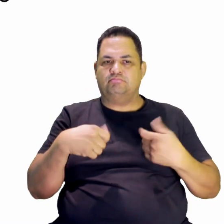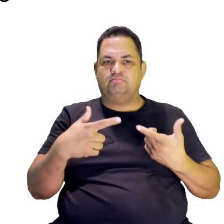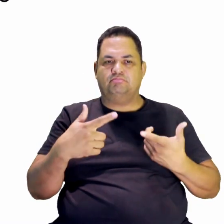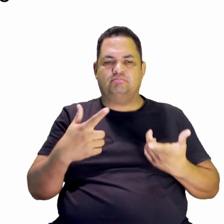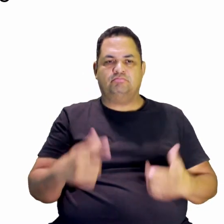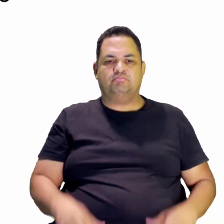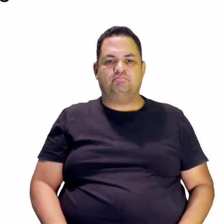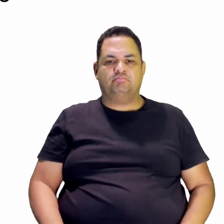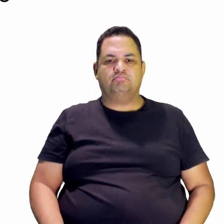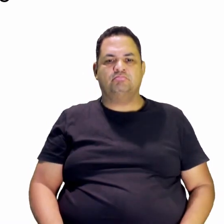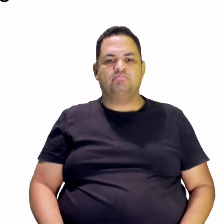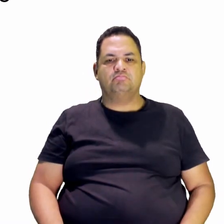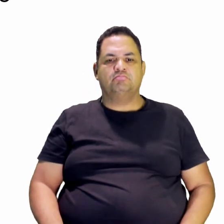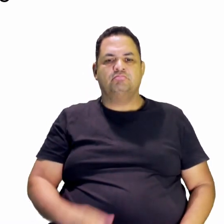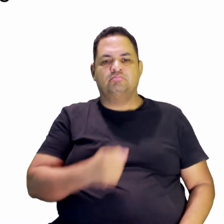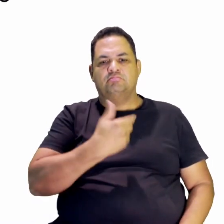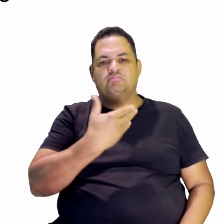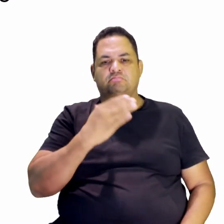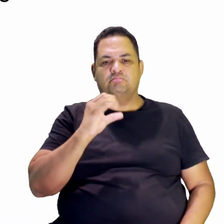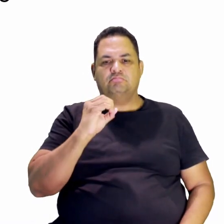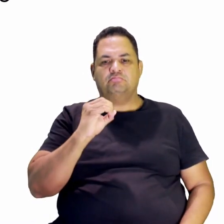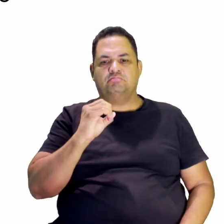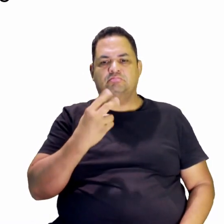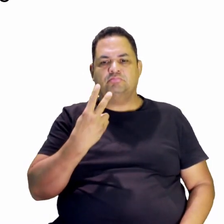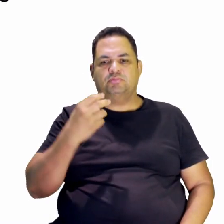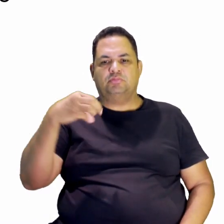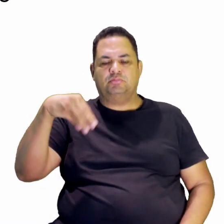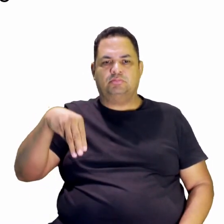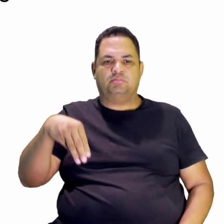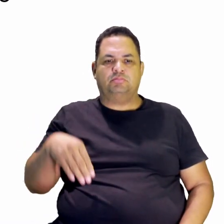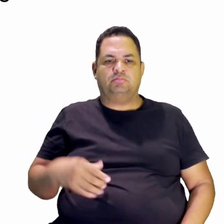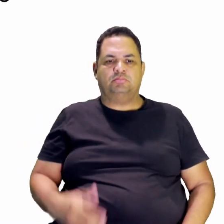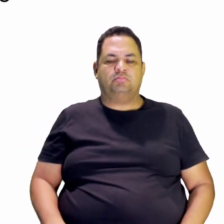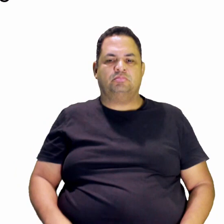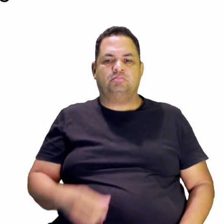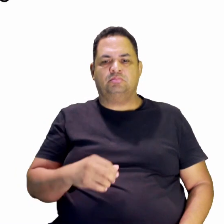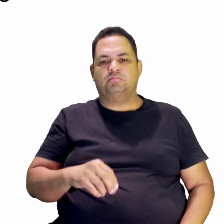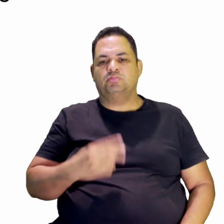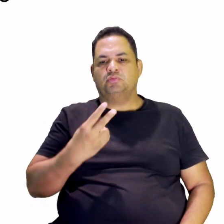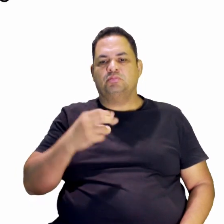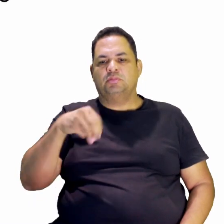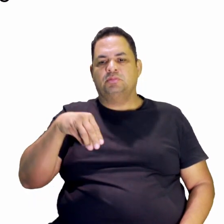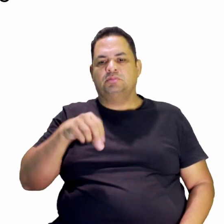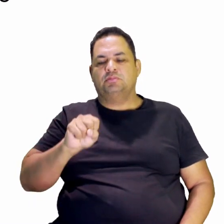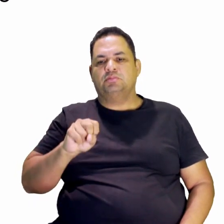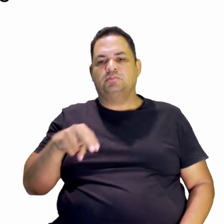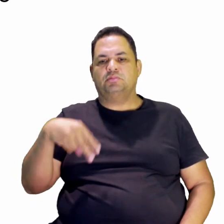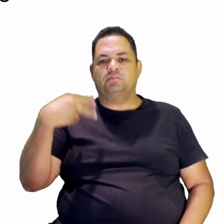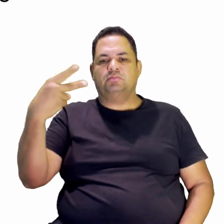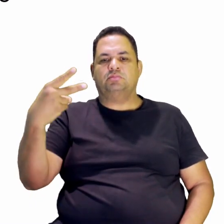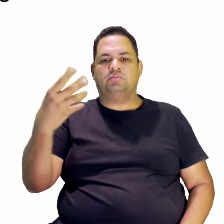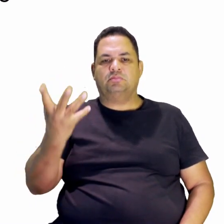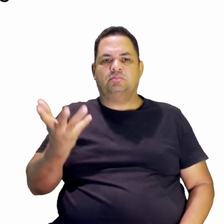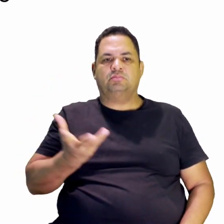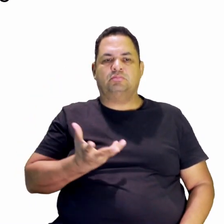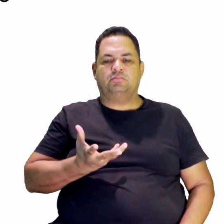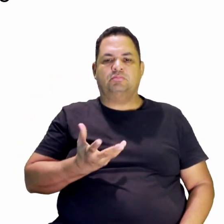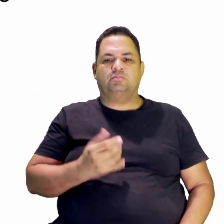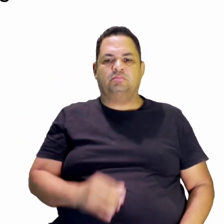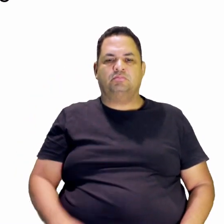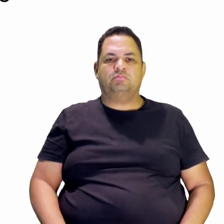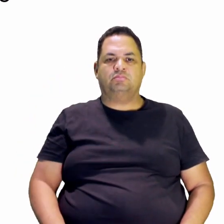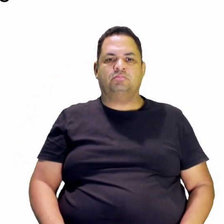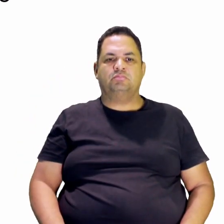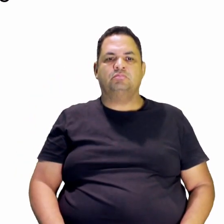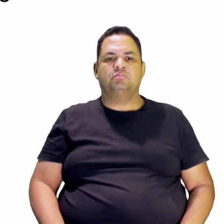eu já sei que ali vai dar 200 centímetros, vai dar 2 metros. Por segundo ao quadrado, não precisa mexer com o segundo, que eu quero o segundo aí,